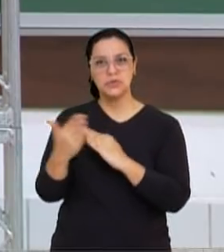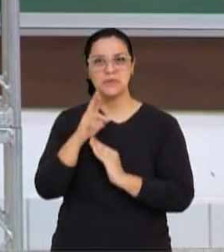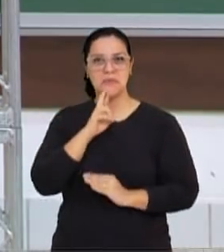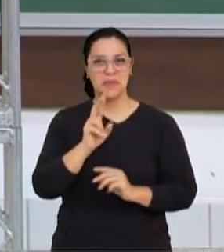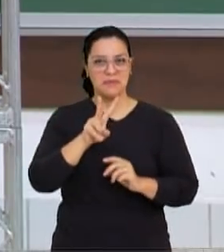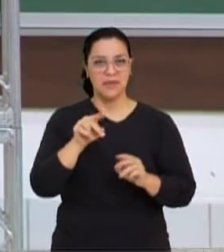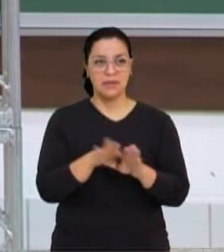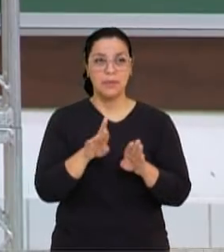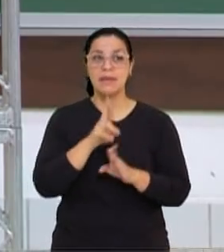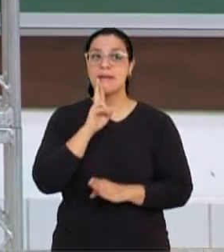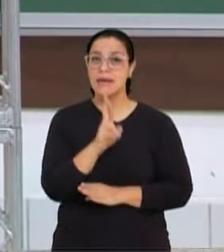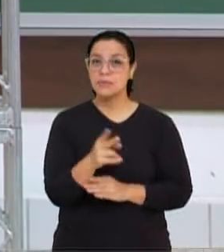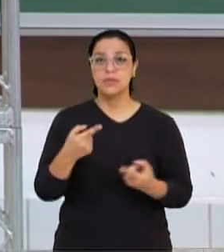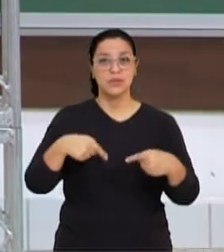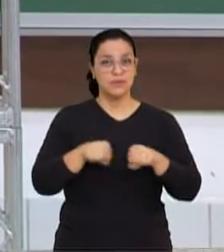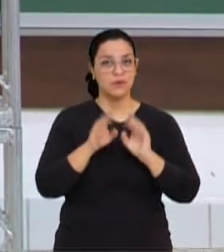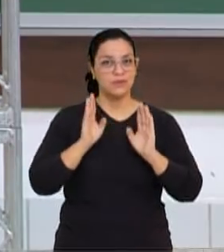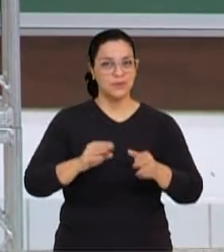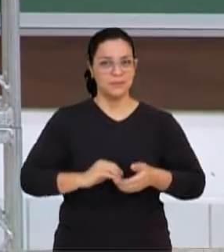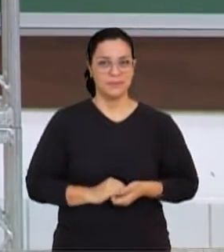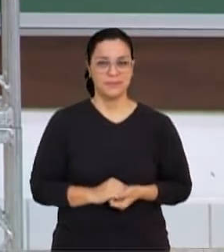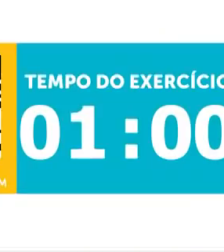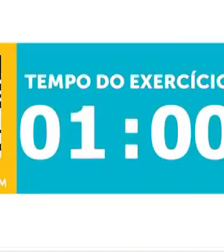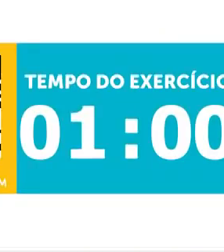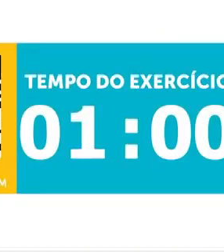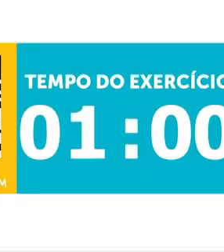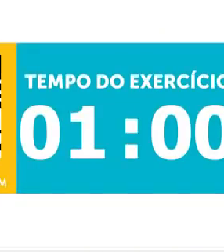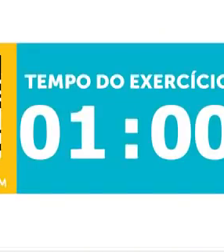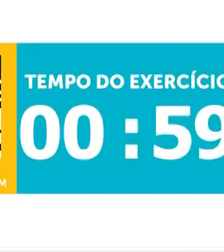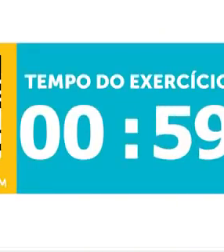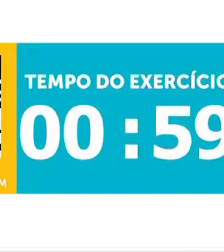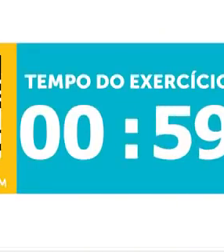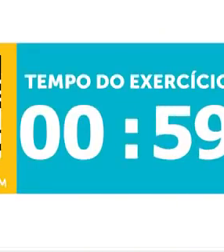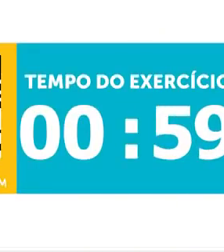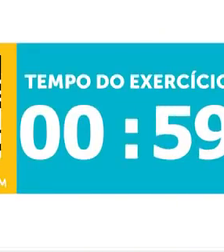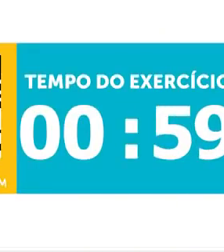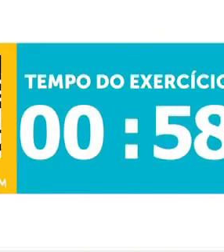tempinho, responda aí que a professora já retorna.